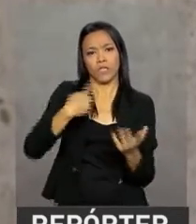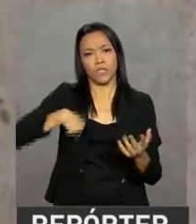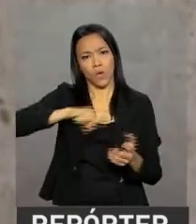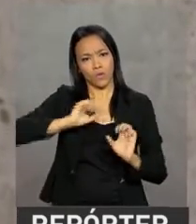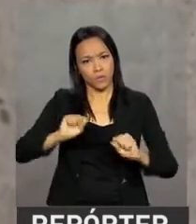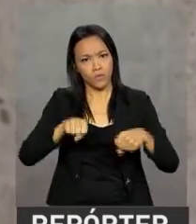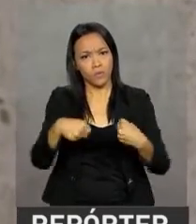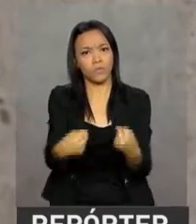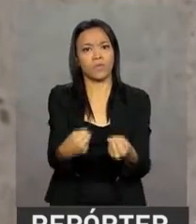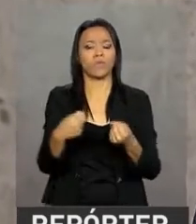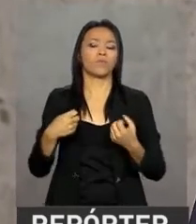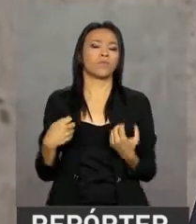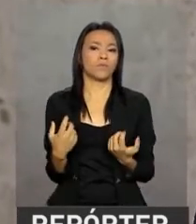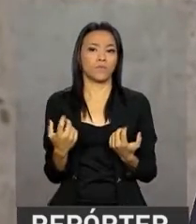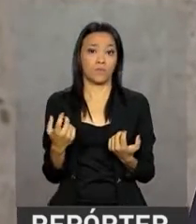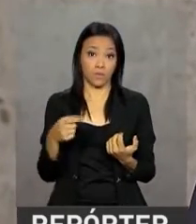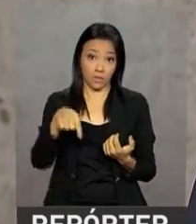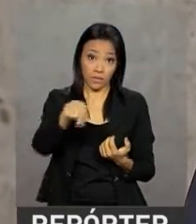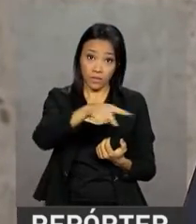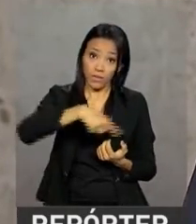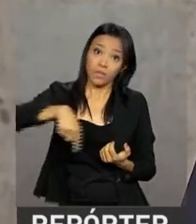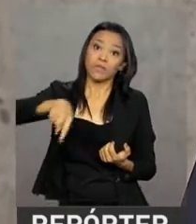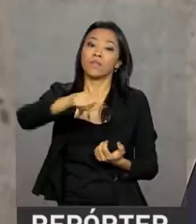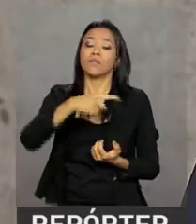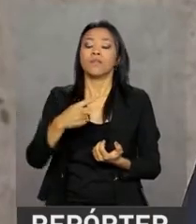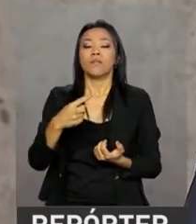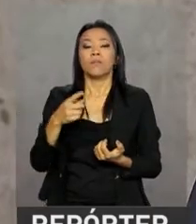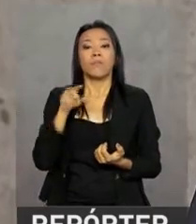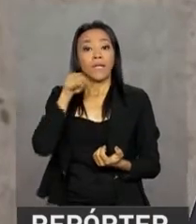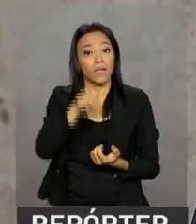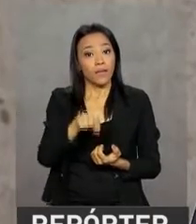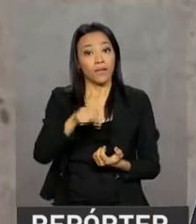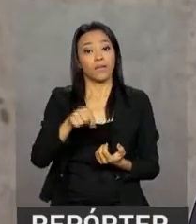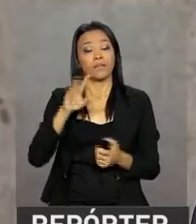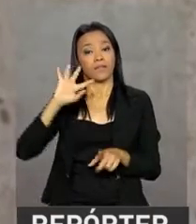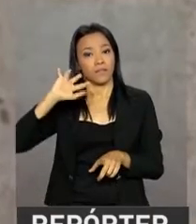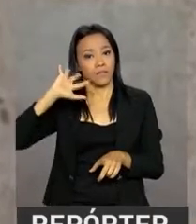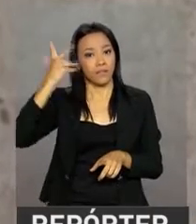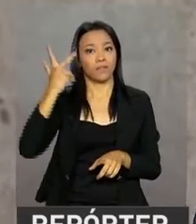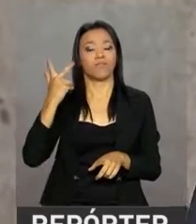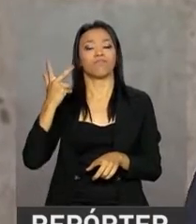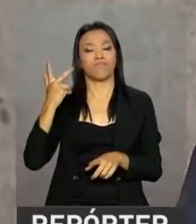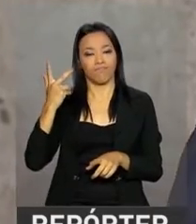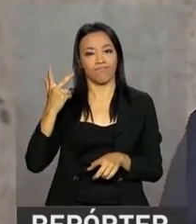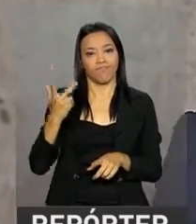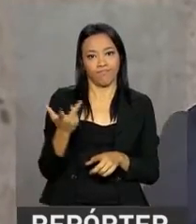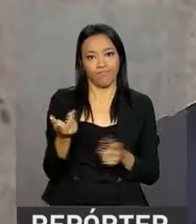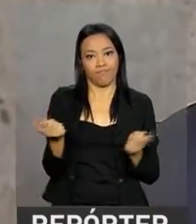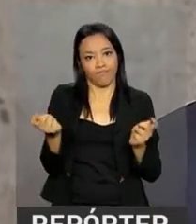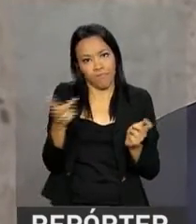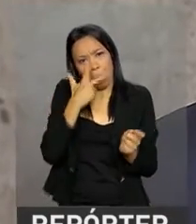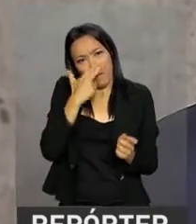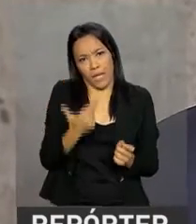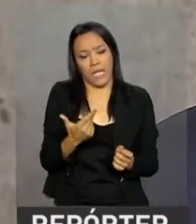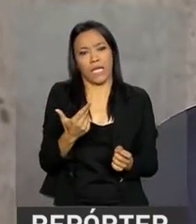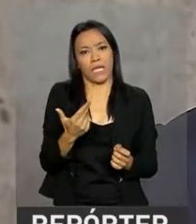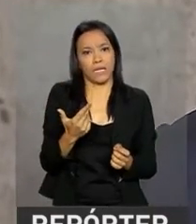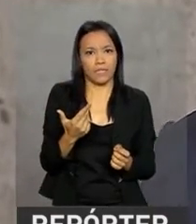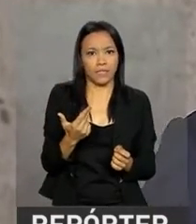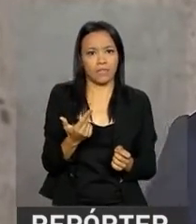de tempo e concessão de todas as partes para que essa solução se desse. Me parece que foi um